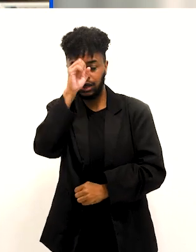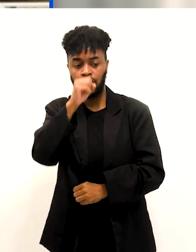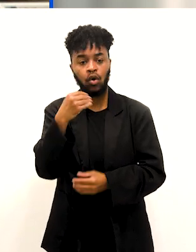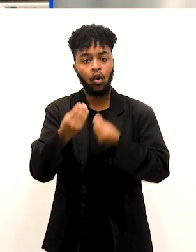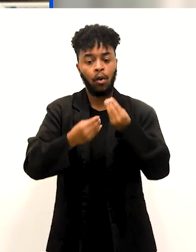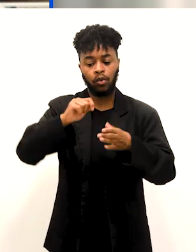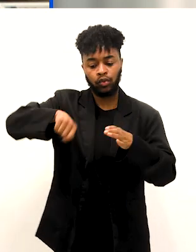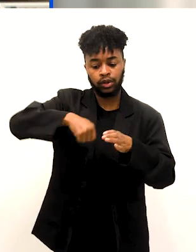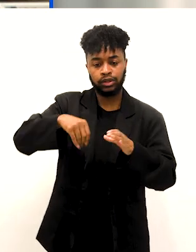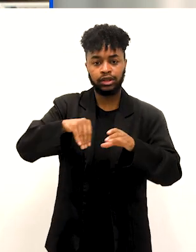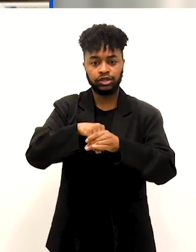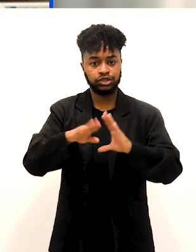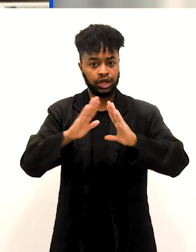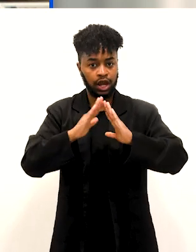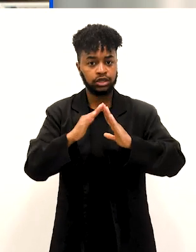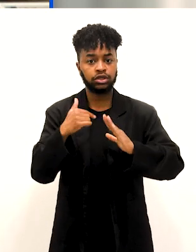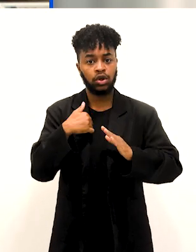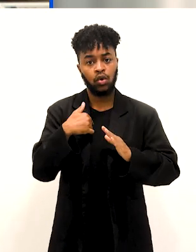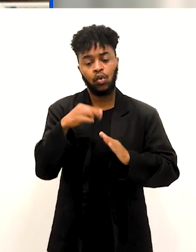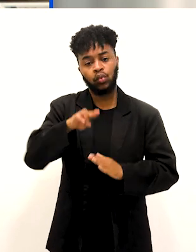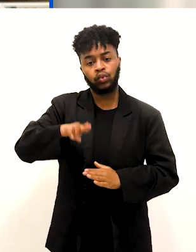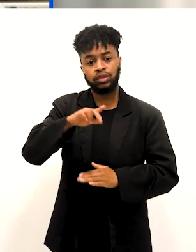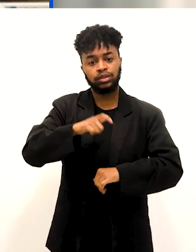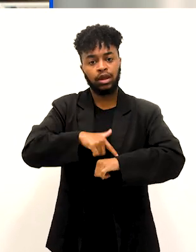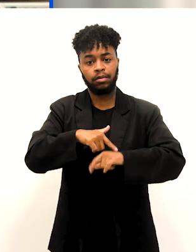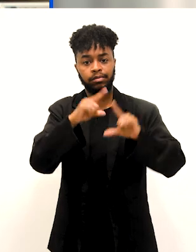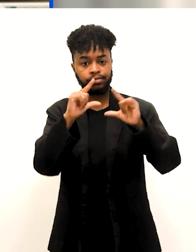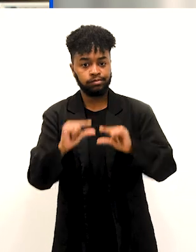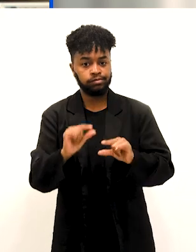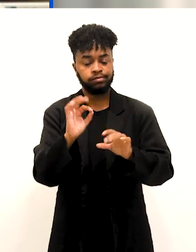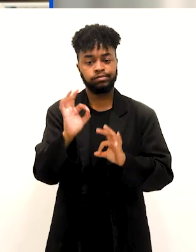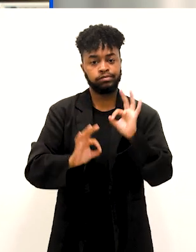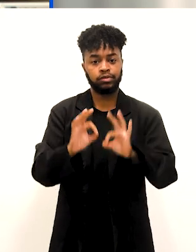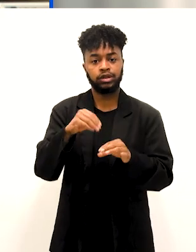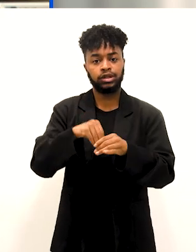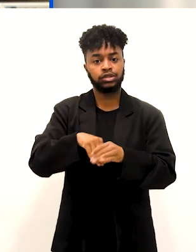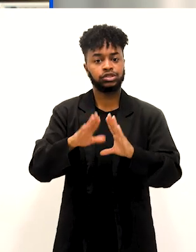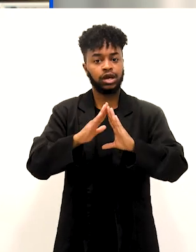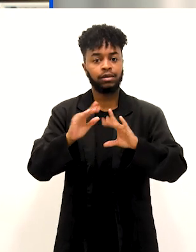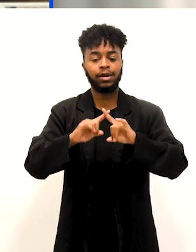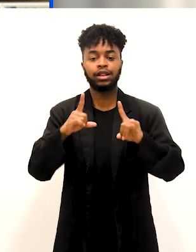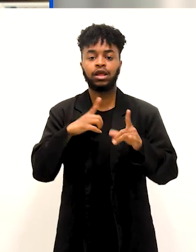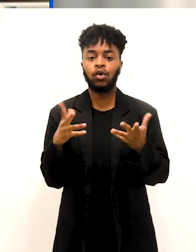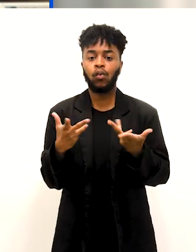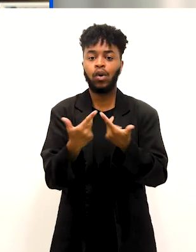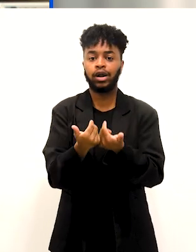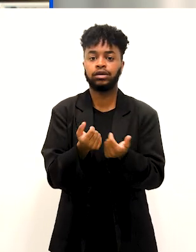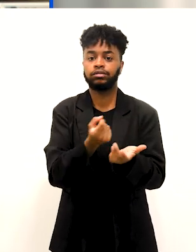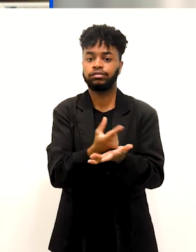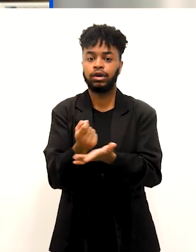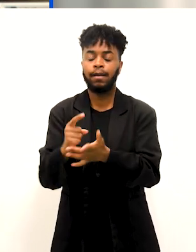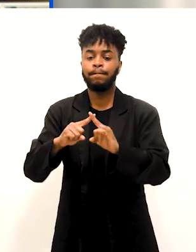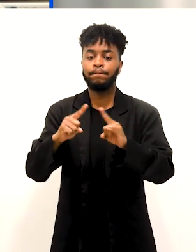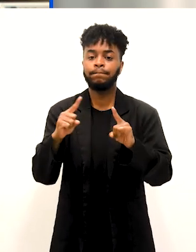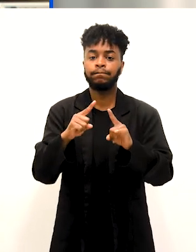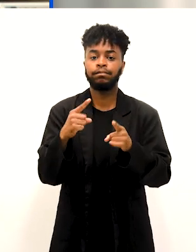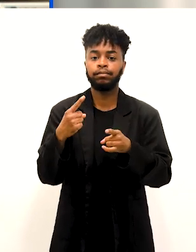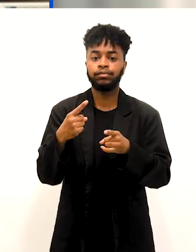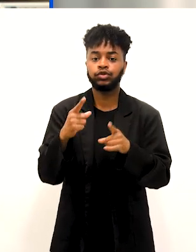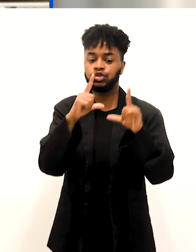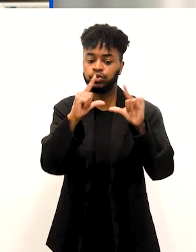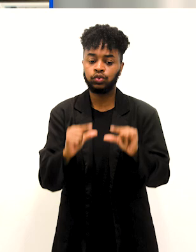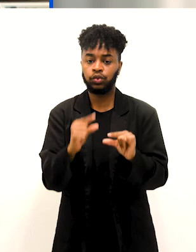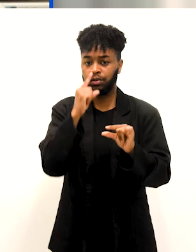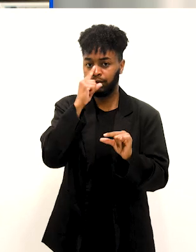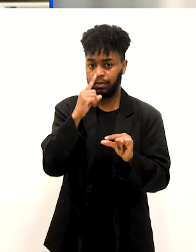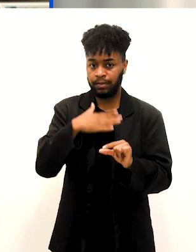precisar de mais tempo, obviamente, para preparar esses alimentos em casa, mas eu vou ter mais qualidade no consumo, eu vou ter menos risco para a minha saúde. Então,